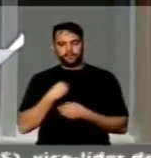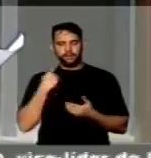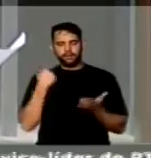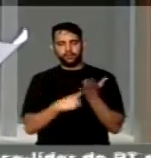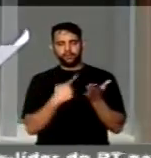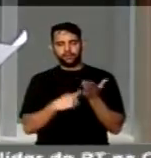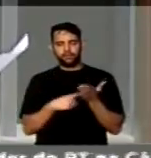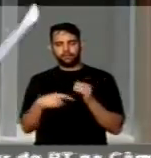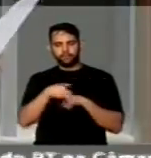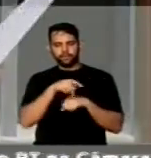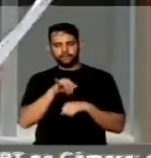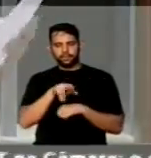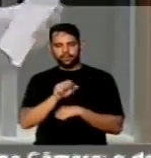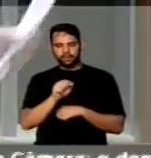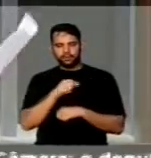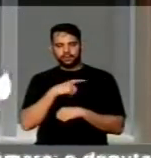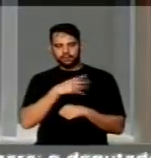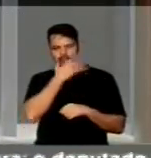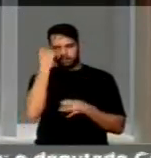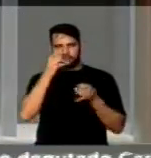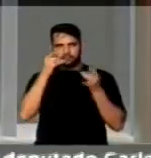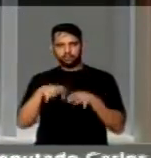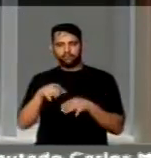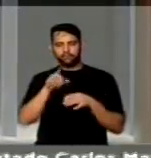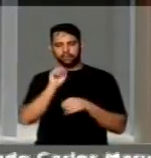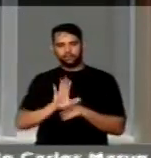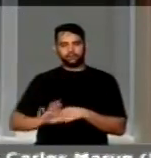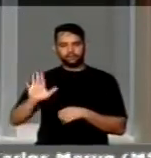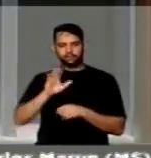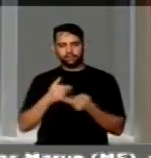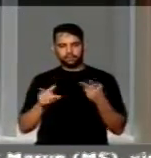aliar a países como o Irã, esquecendo o acordo com a União Europeia,